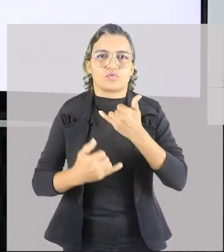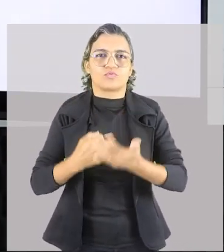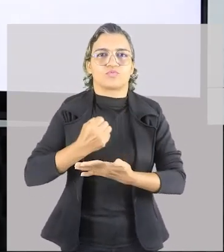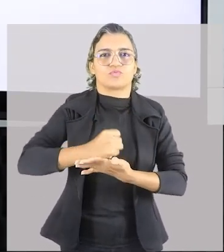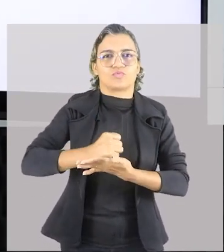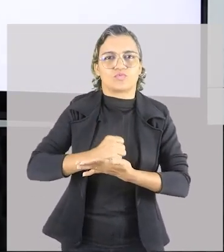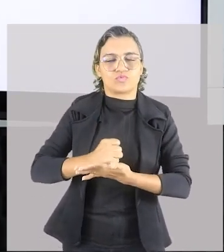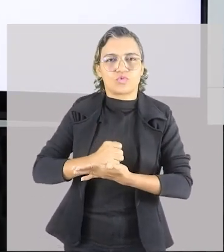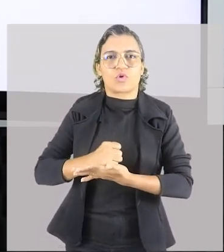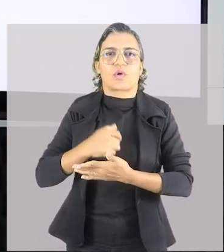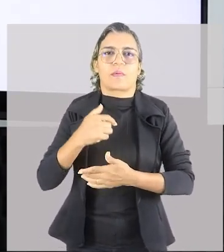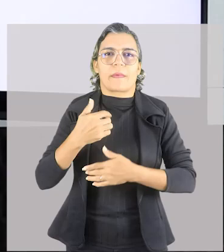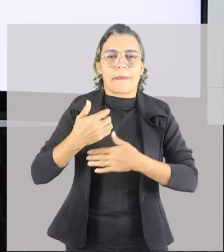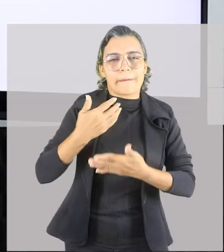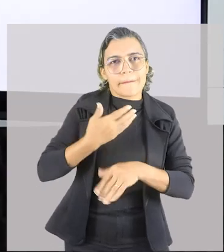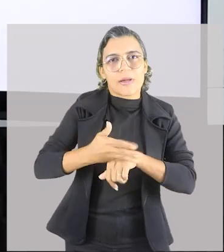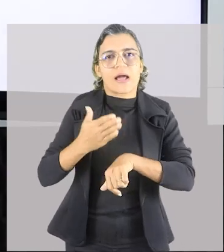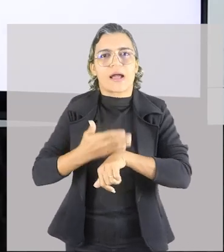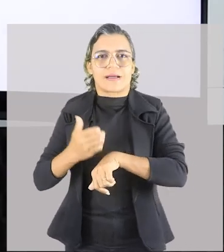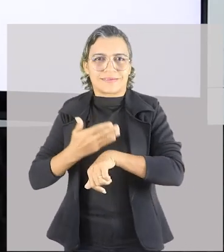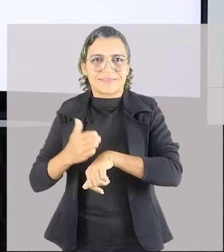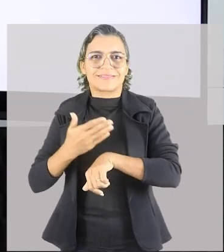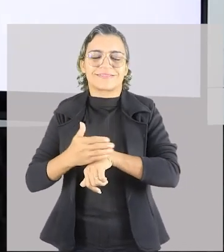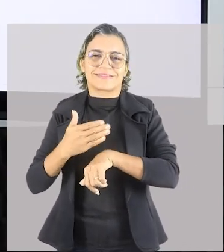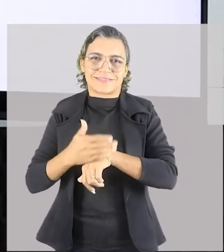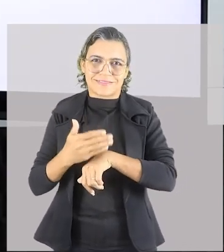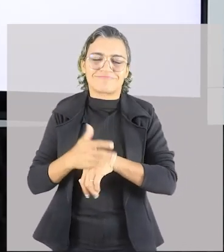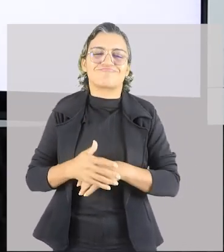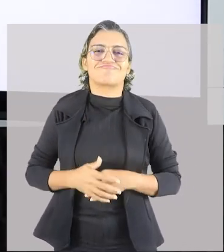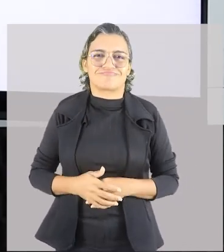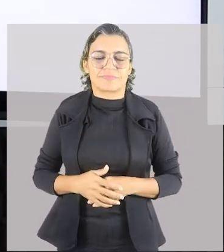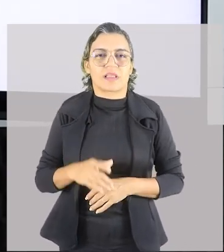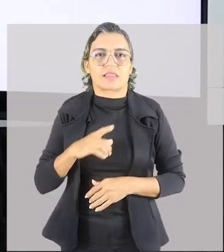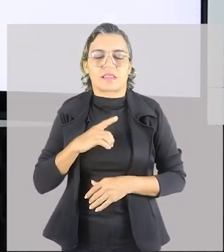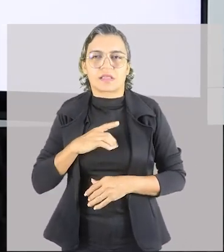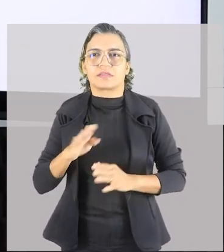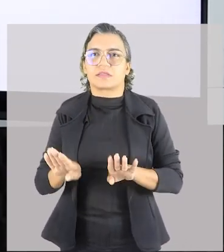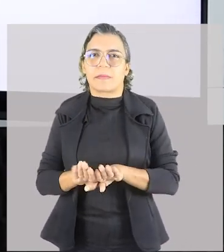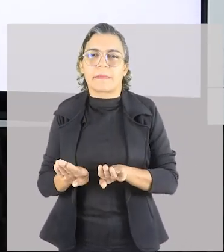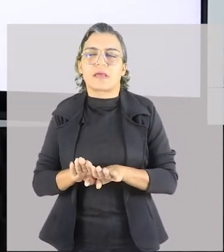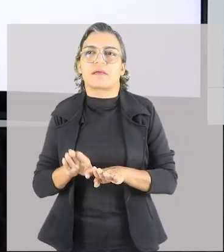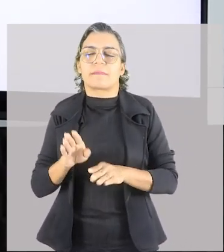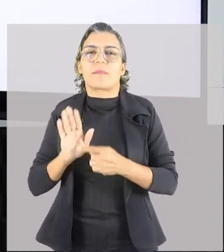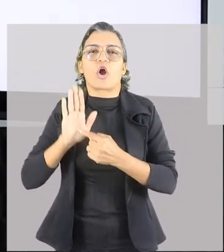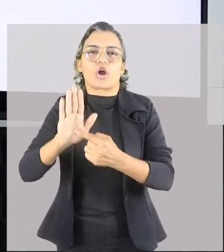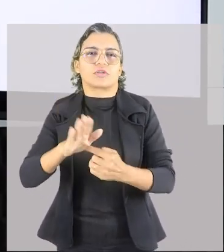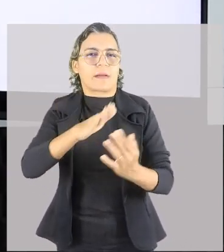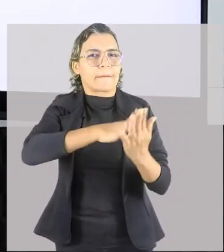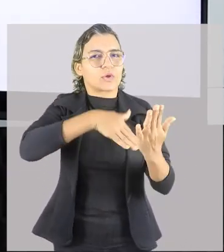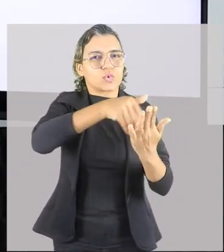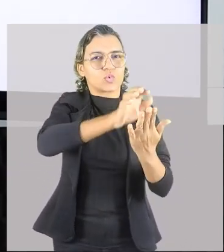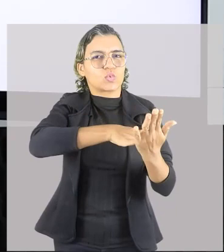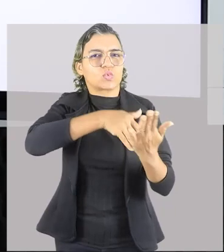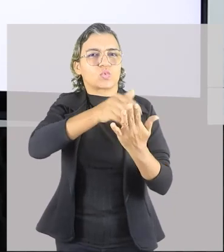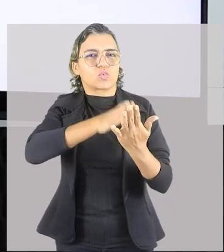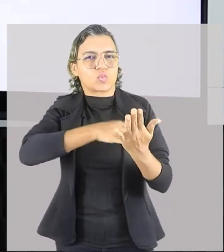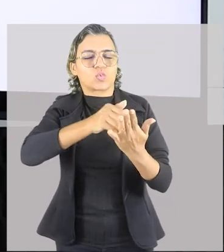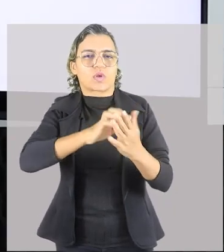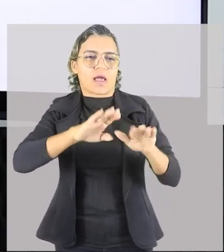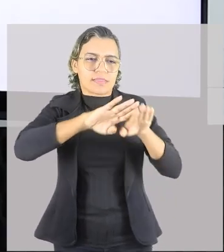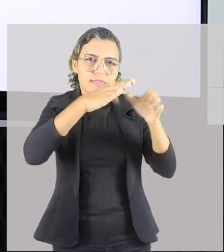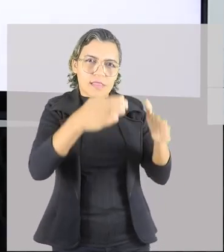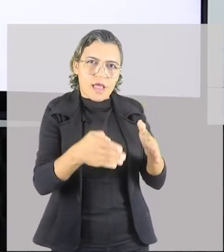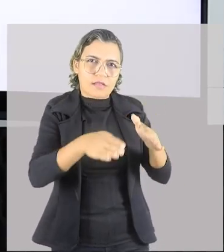de atividades como jogo. Como que sabe disso? Através das pinturas rupestres que foram encontradas em cavernas.